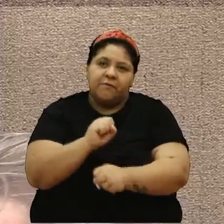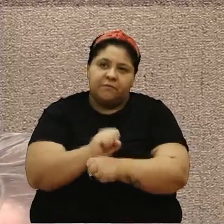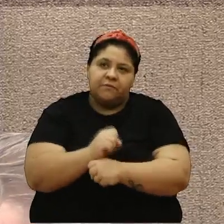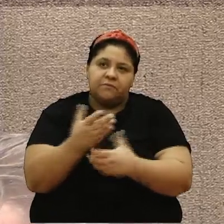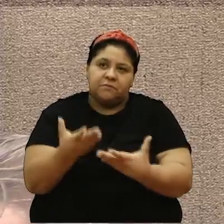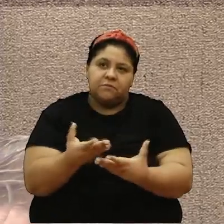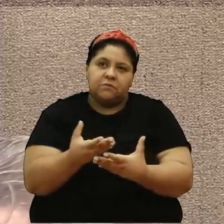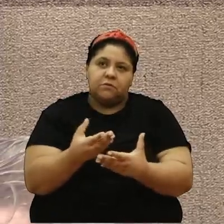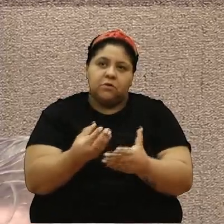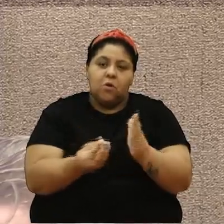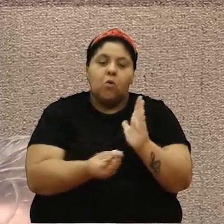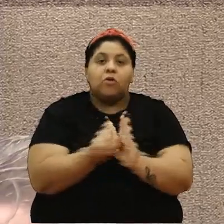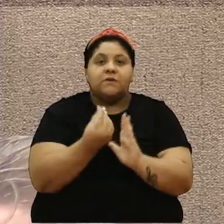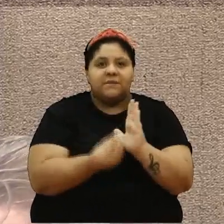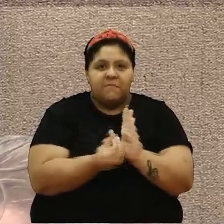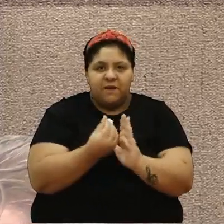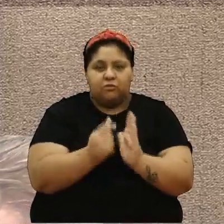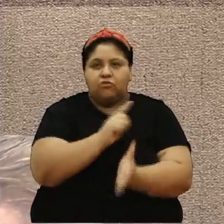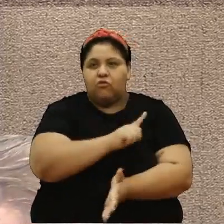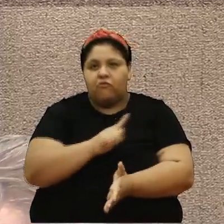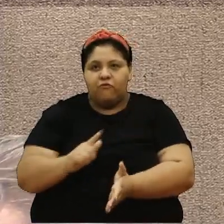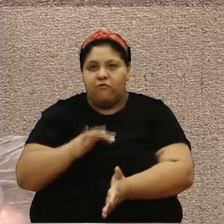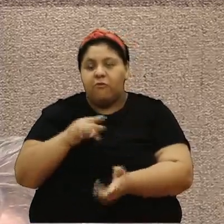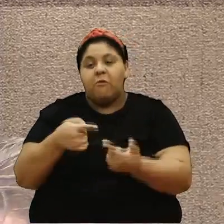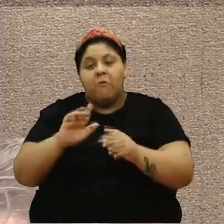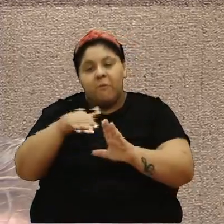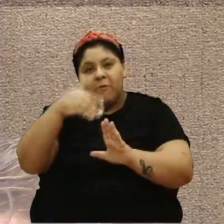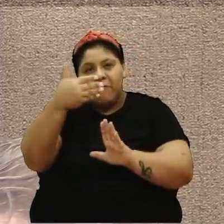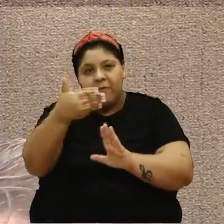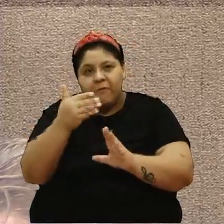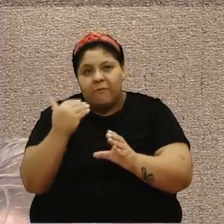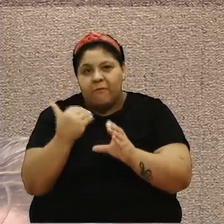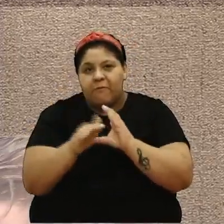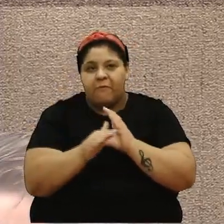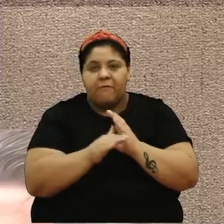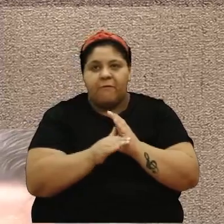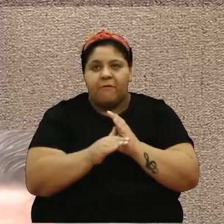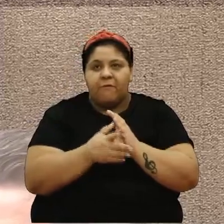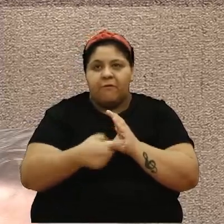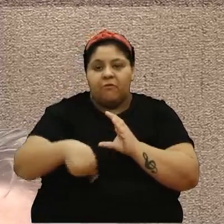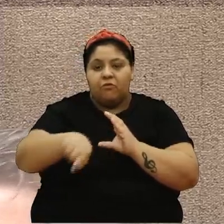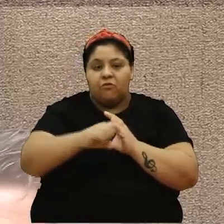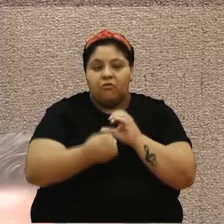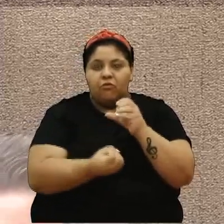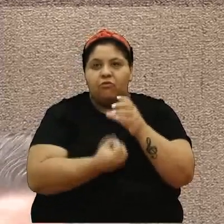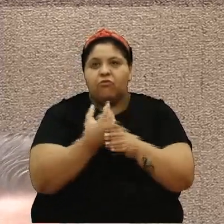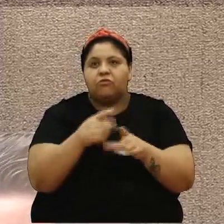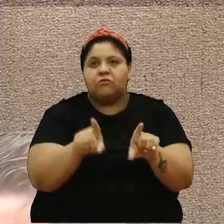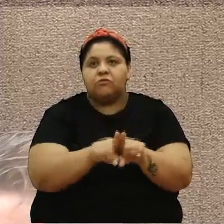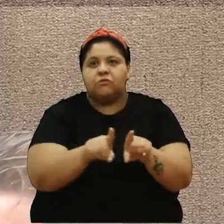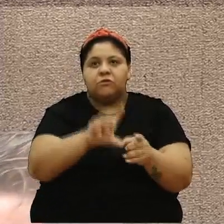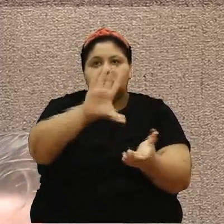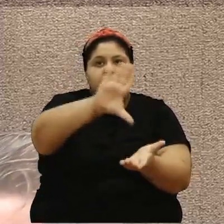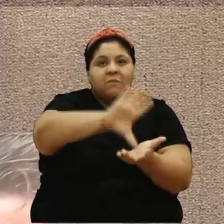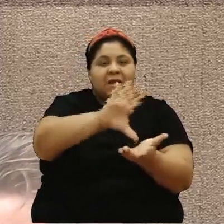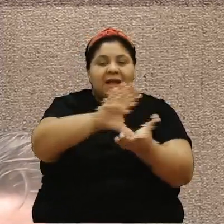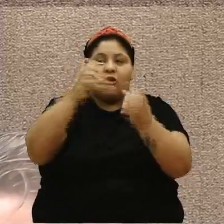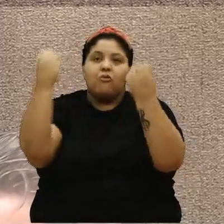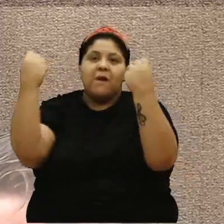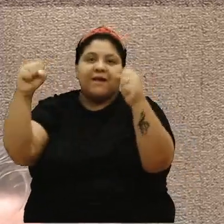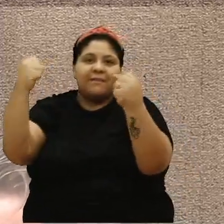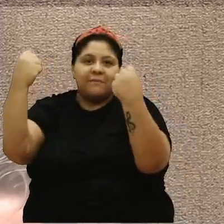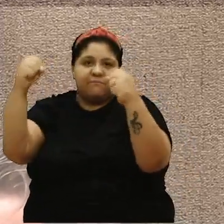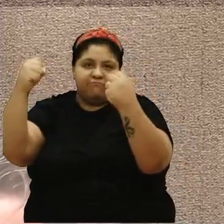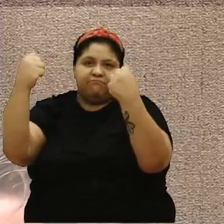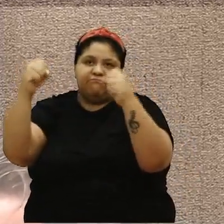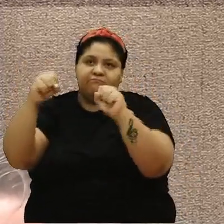questão orçamentária do governo federal, mas o próximo ano uma destinação de recursos para nós implementarmos aí também um parque e uma academia,